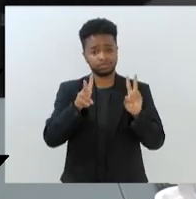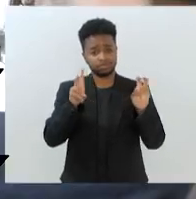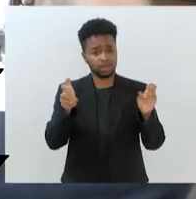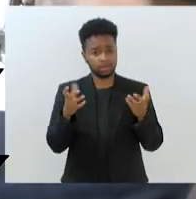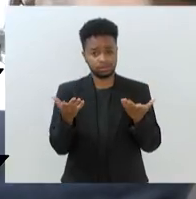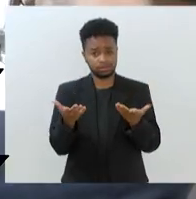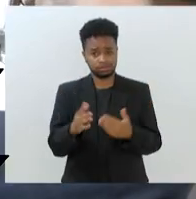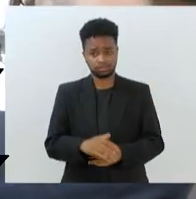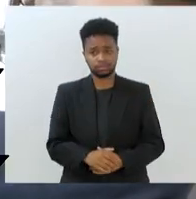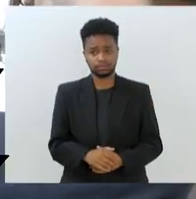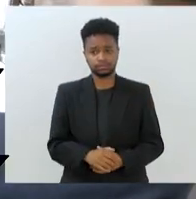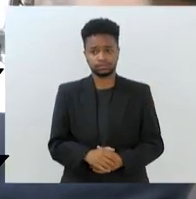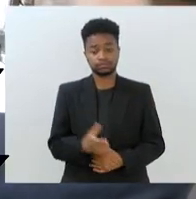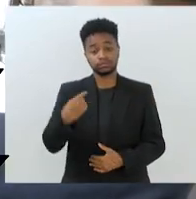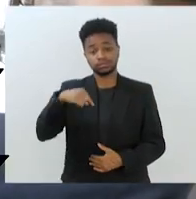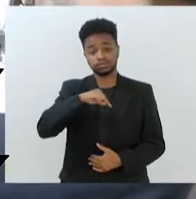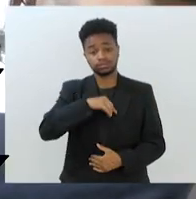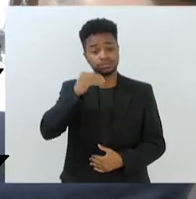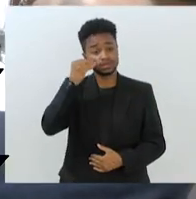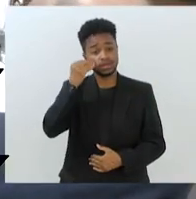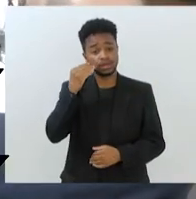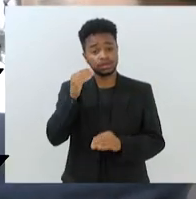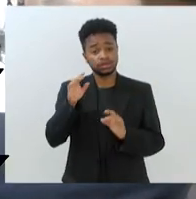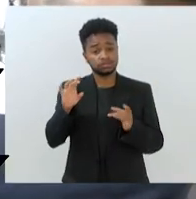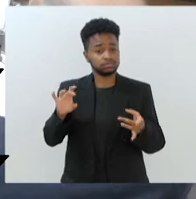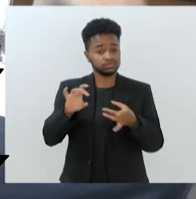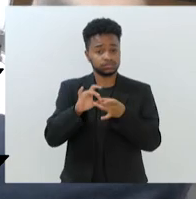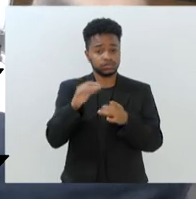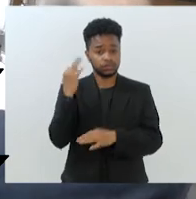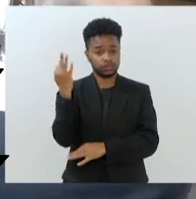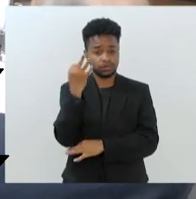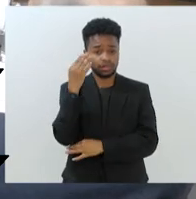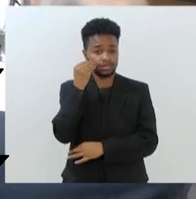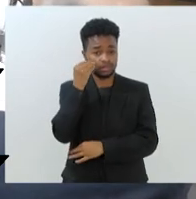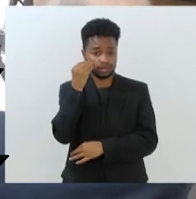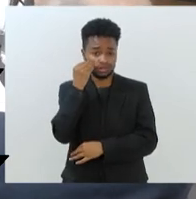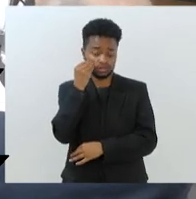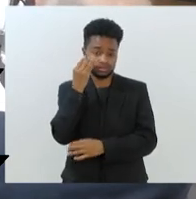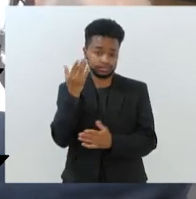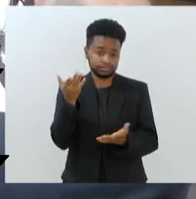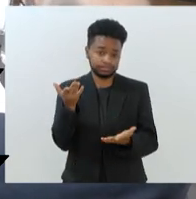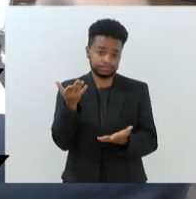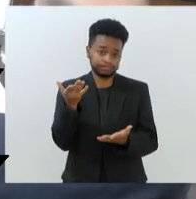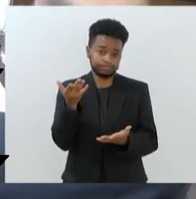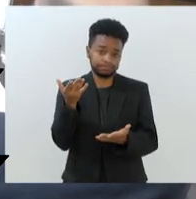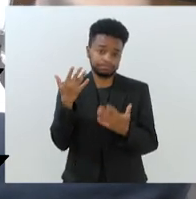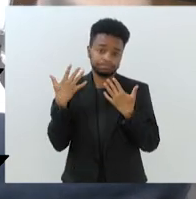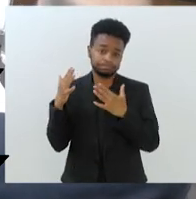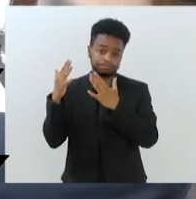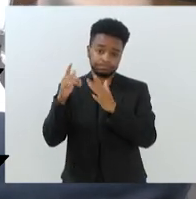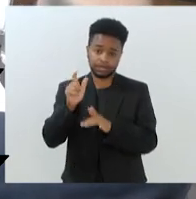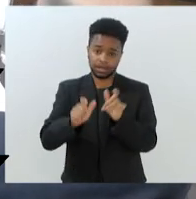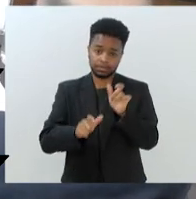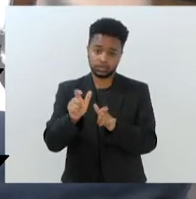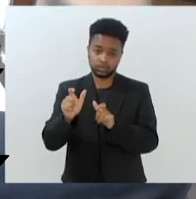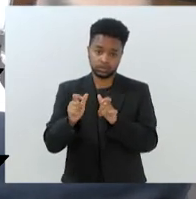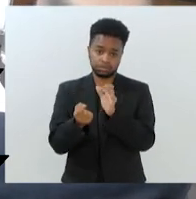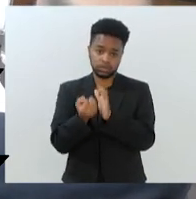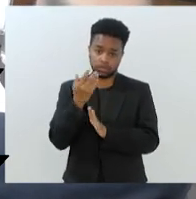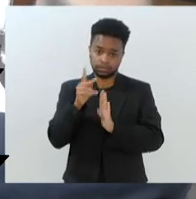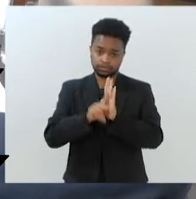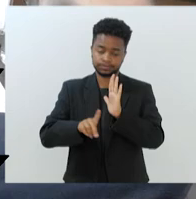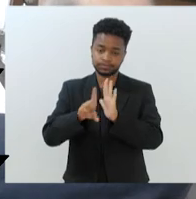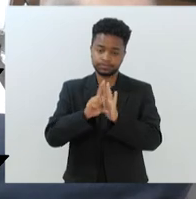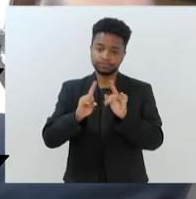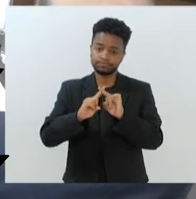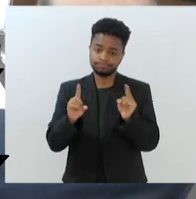se ater ao formalismo para tentar prestigiar os colegas. De